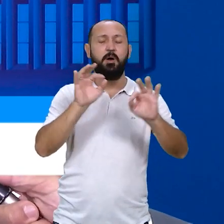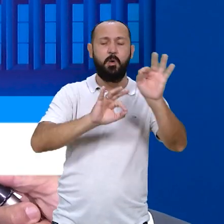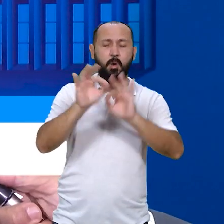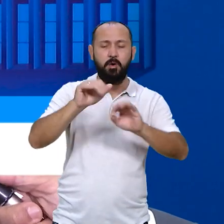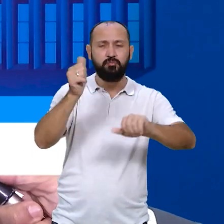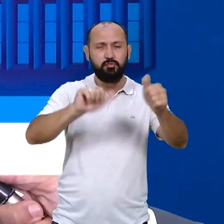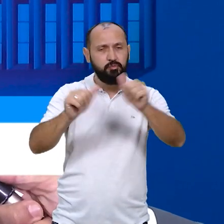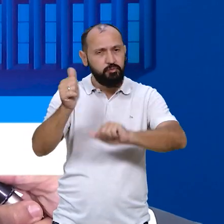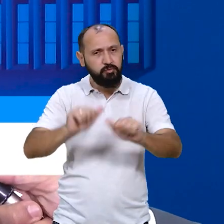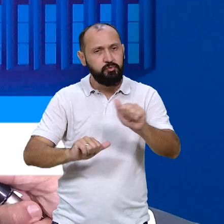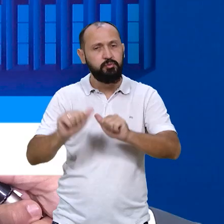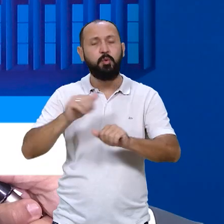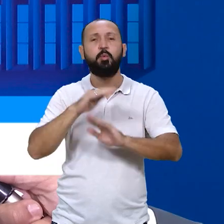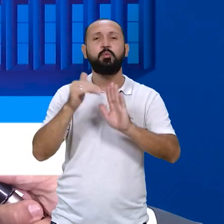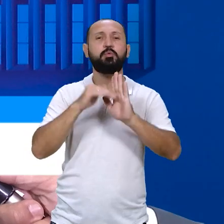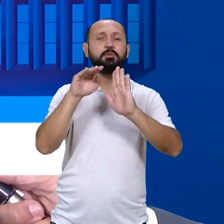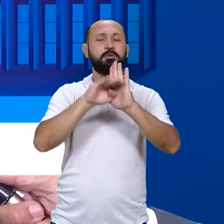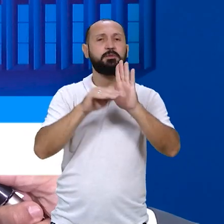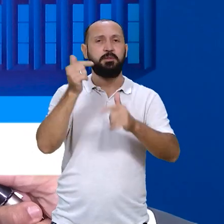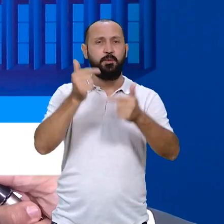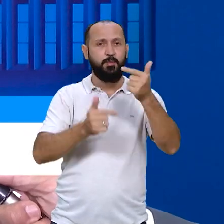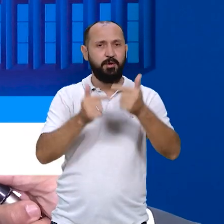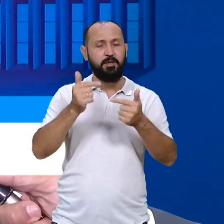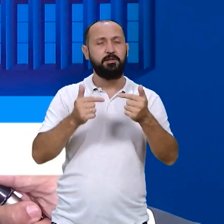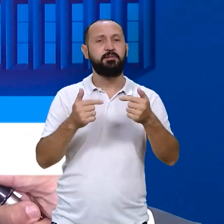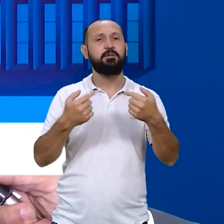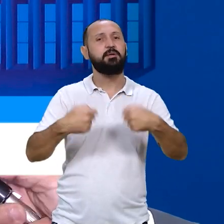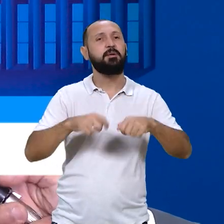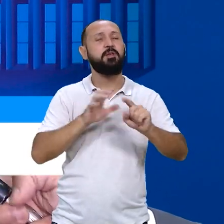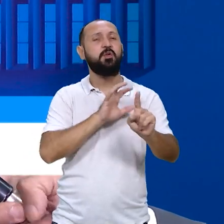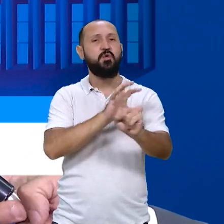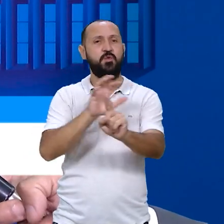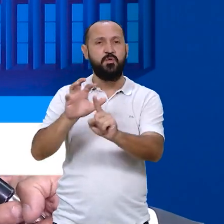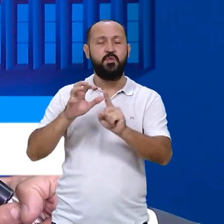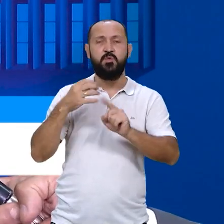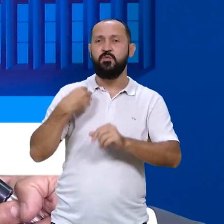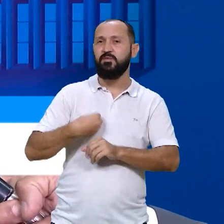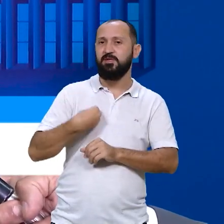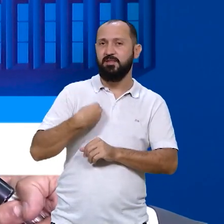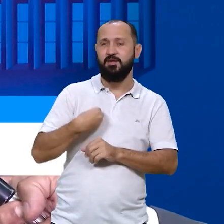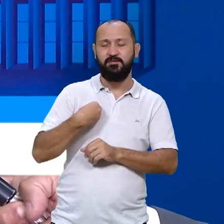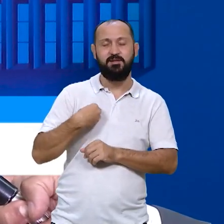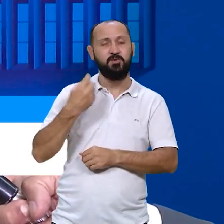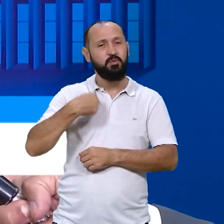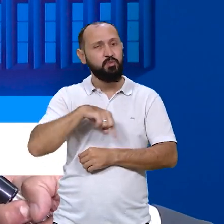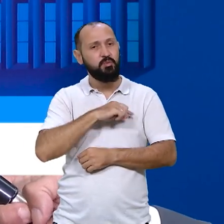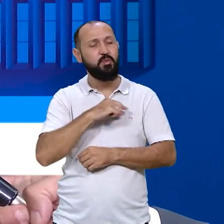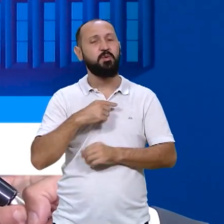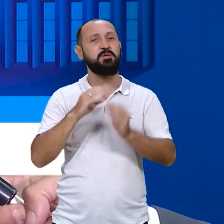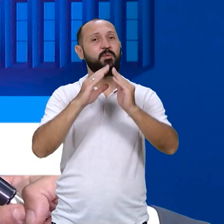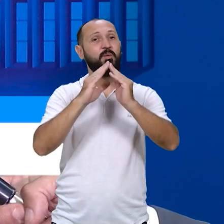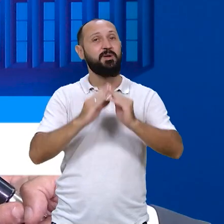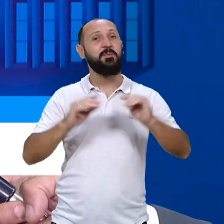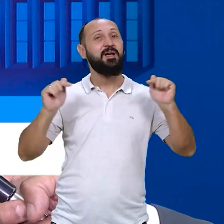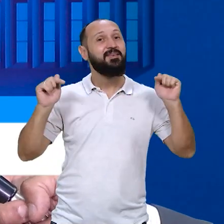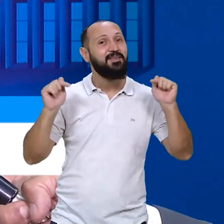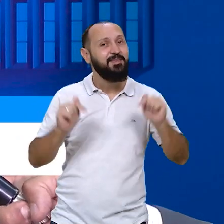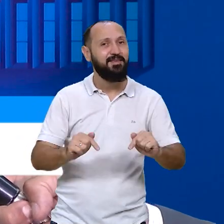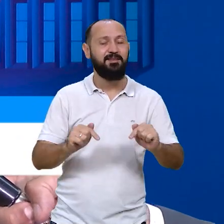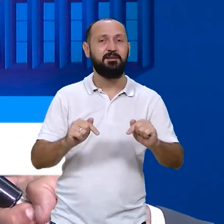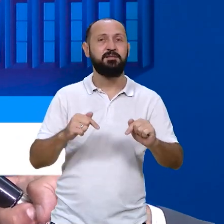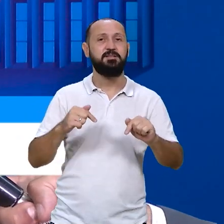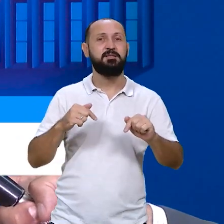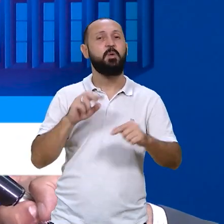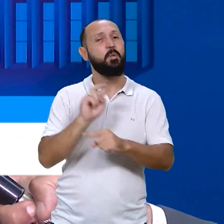com todos os quesitos políticos que interferem na vida de nós que moramos